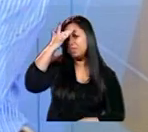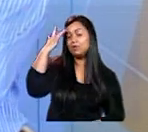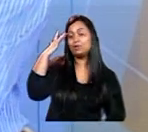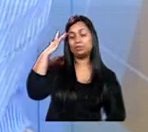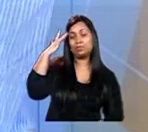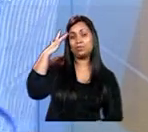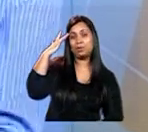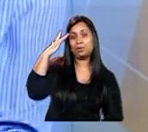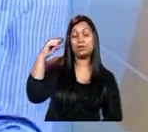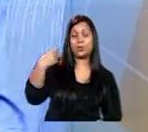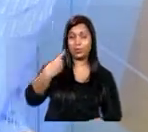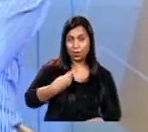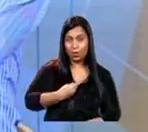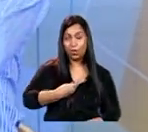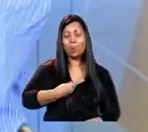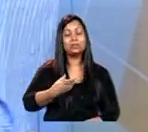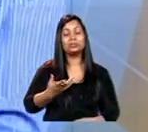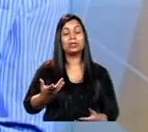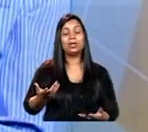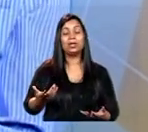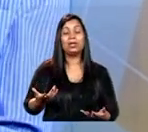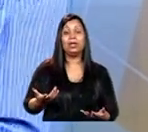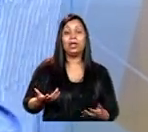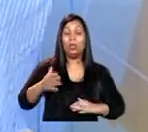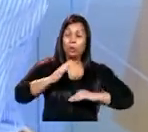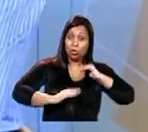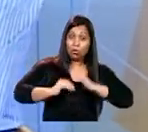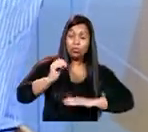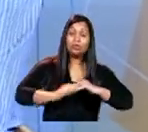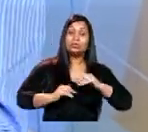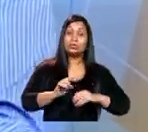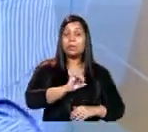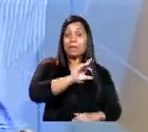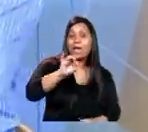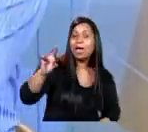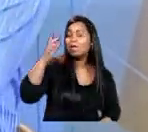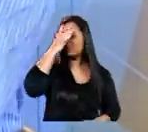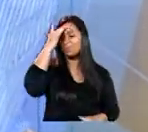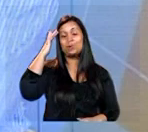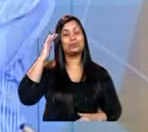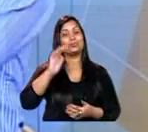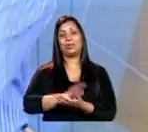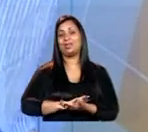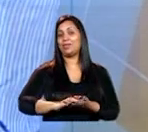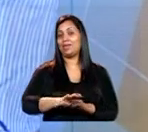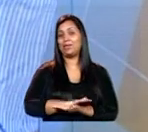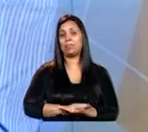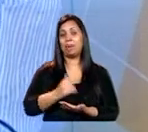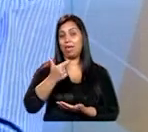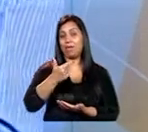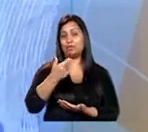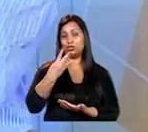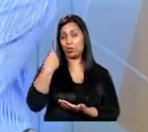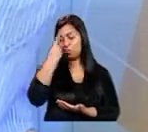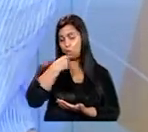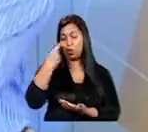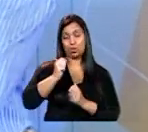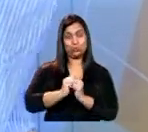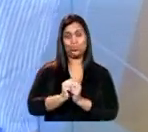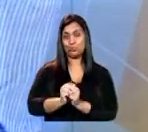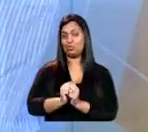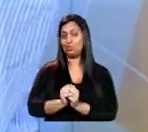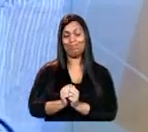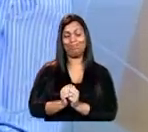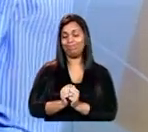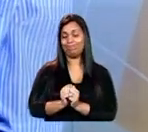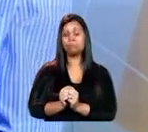estar lá. O SAD não tem, como a Andrea afirmou, a gente não tem um profissional para cada paciente, né? Para estar lá 24